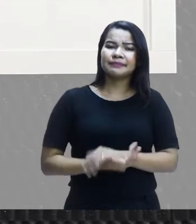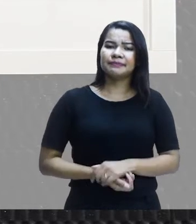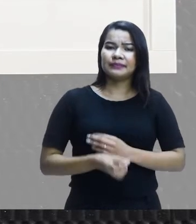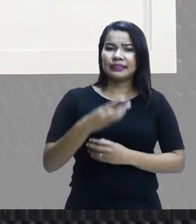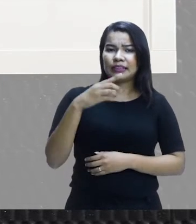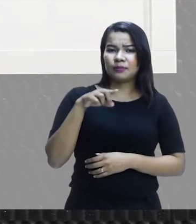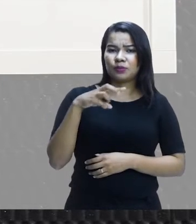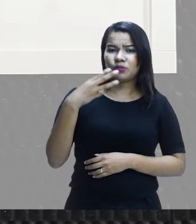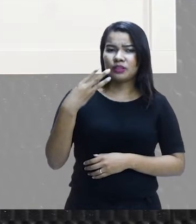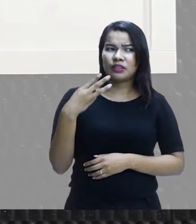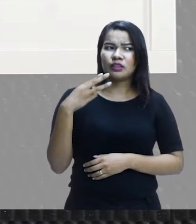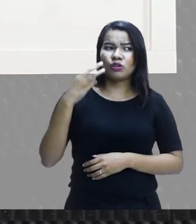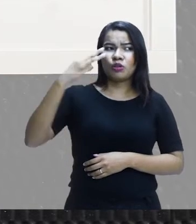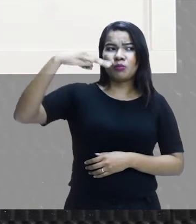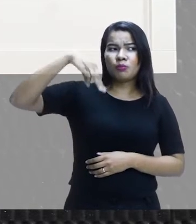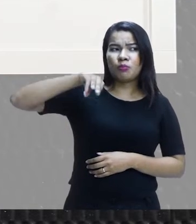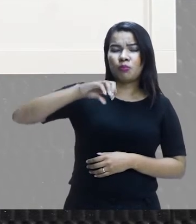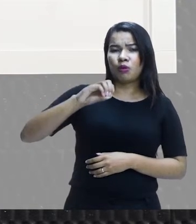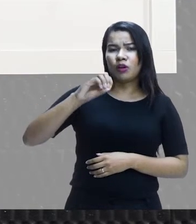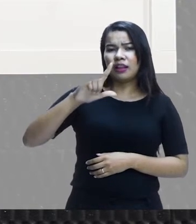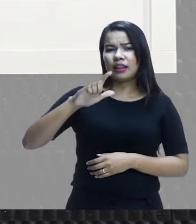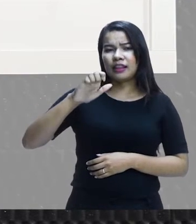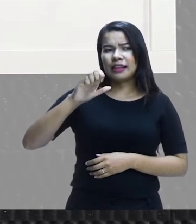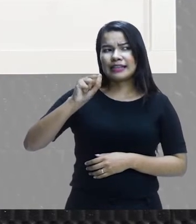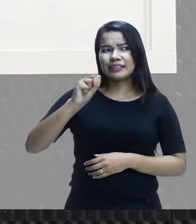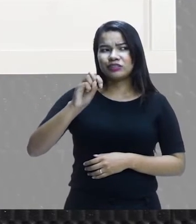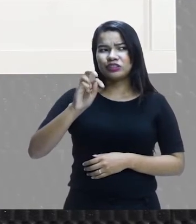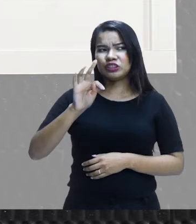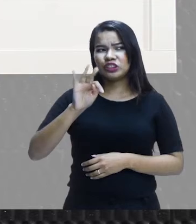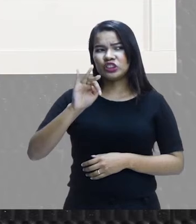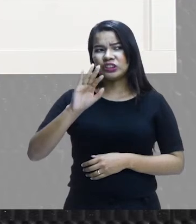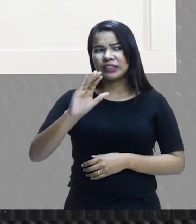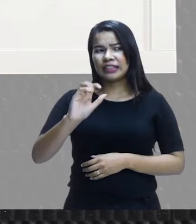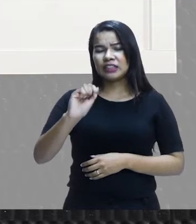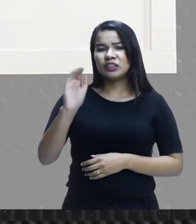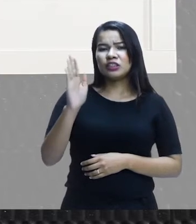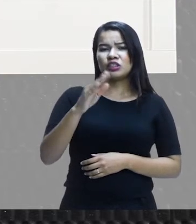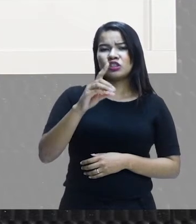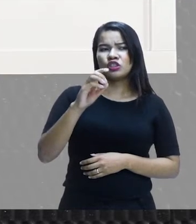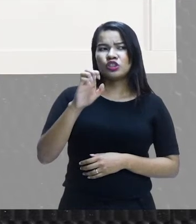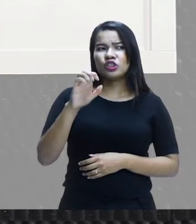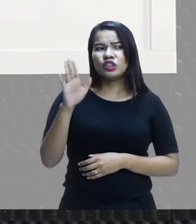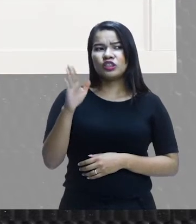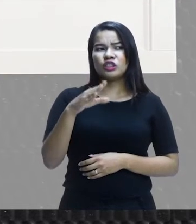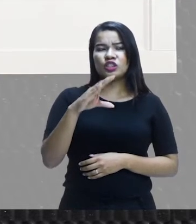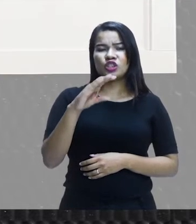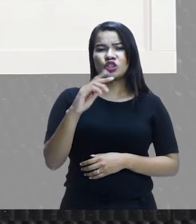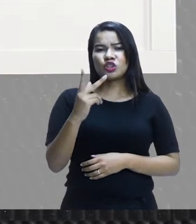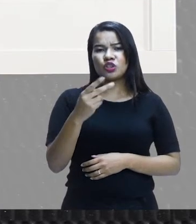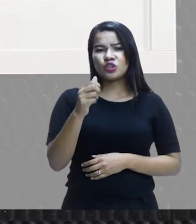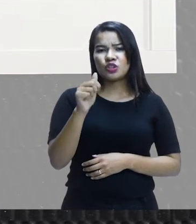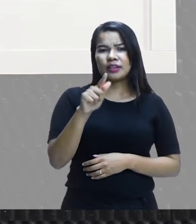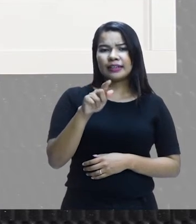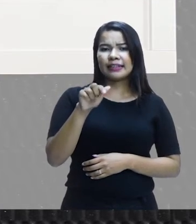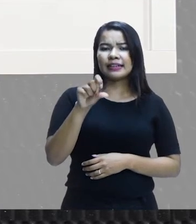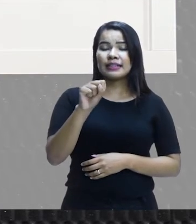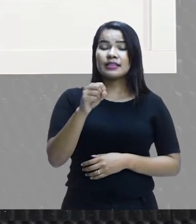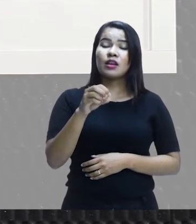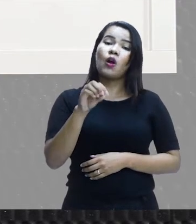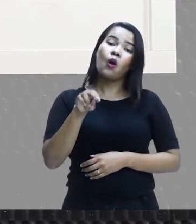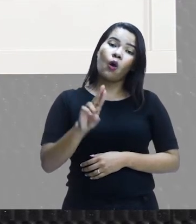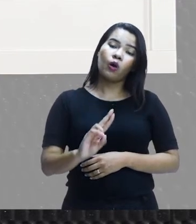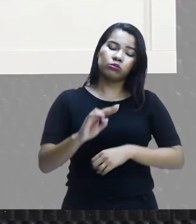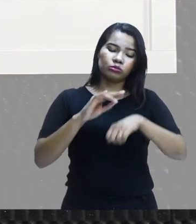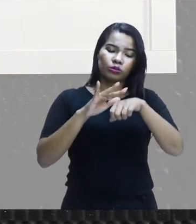a chamada moléstia, tá, ok? De Chagas, tá, ok? Moléstia de Chagas ou